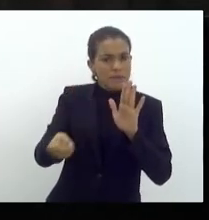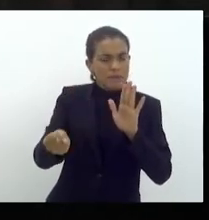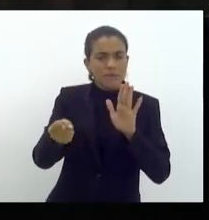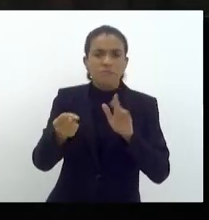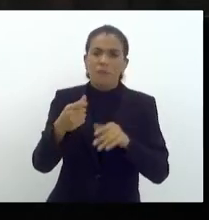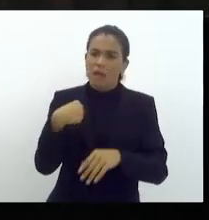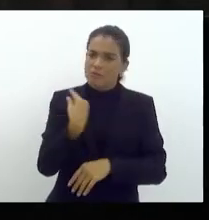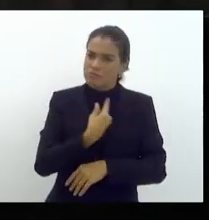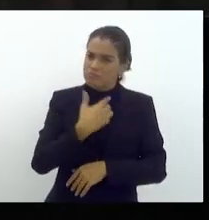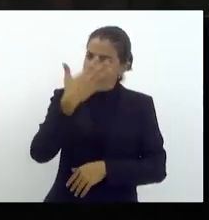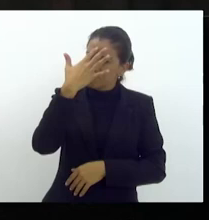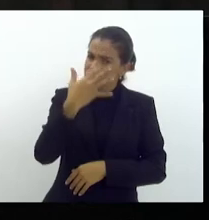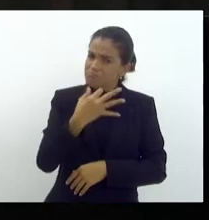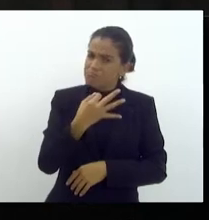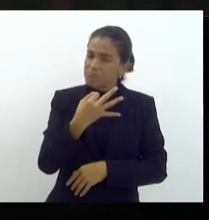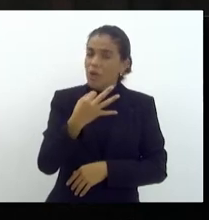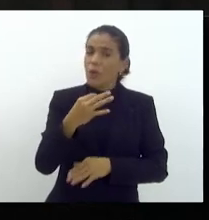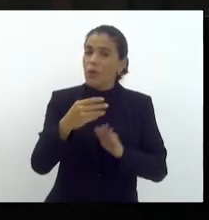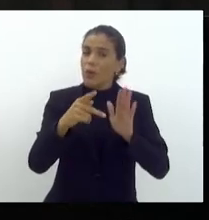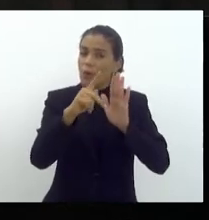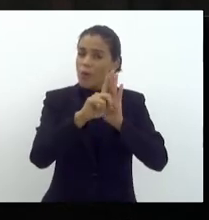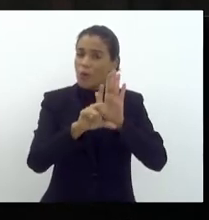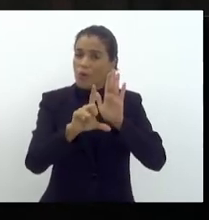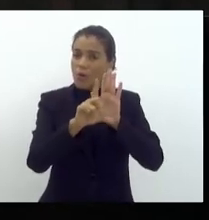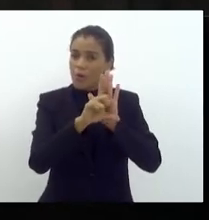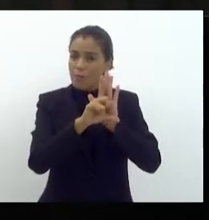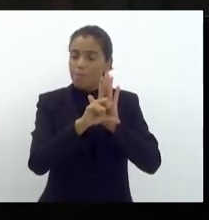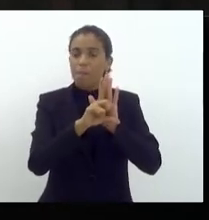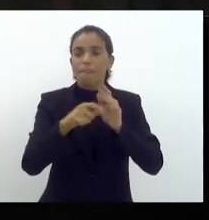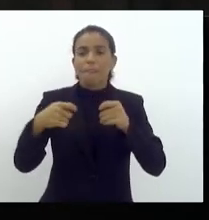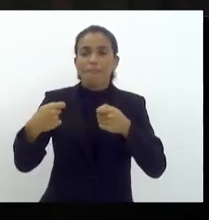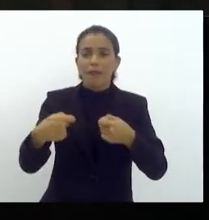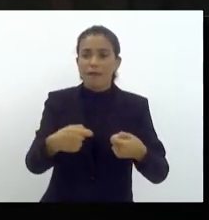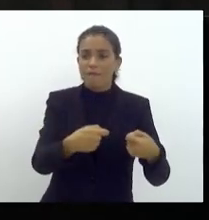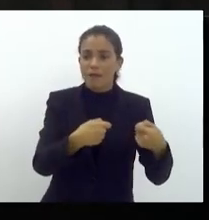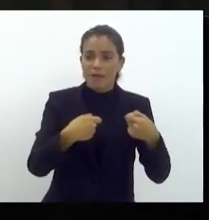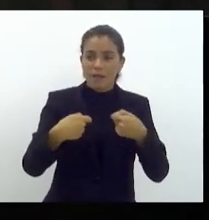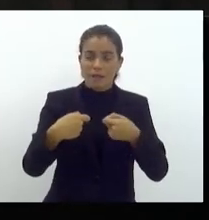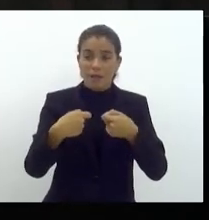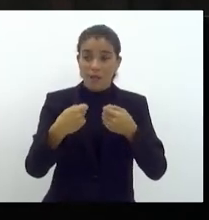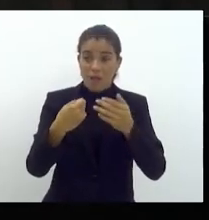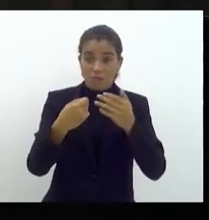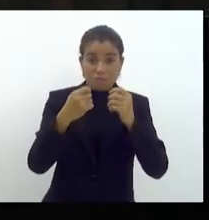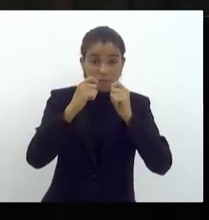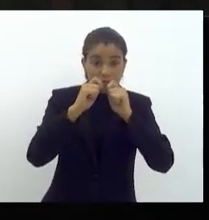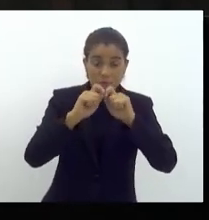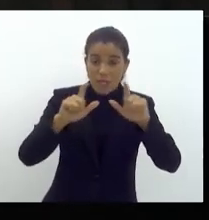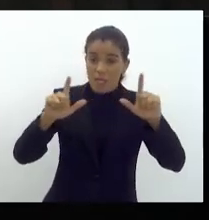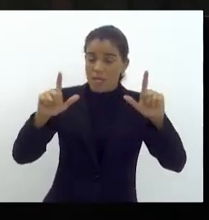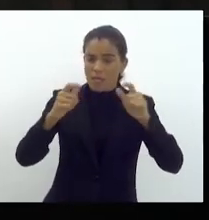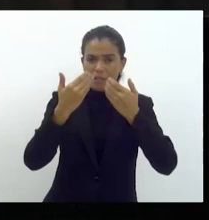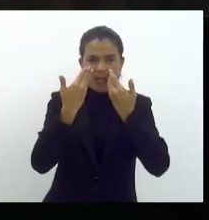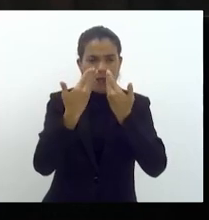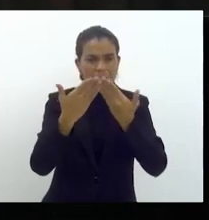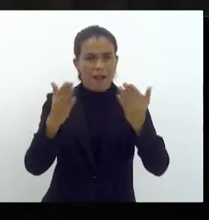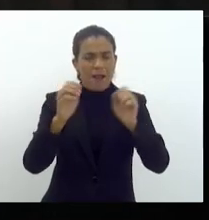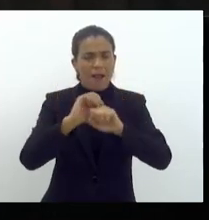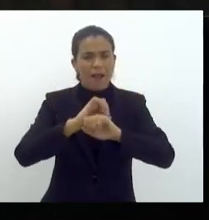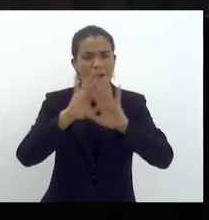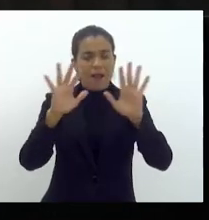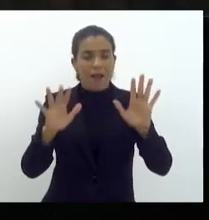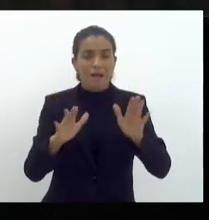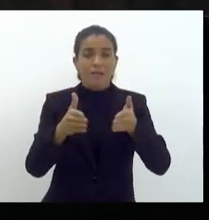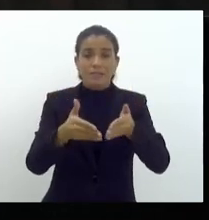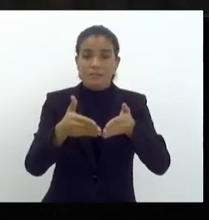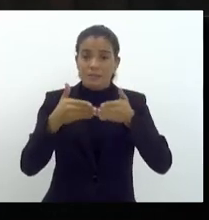entende que o projeto deveria trazer explicitamente a concessão da